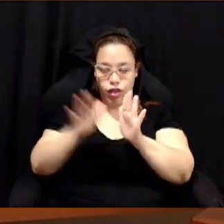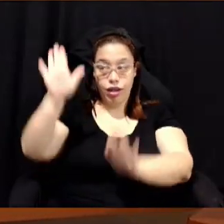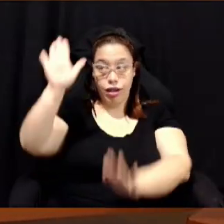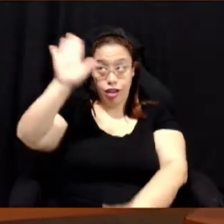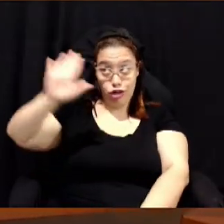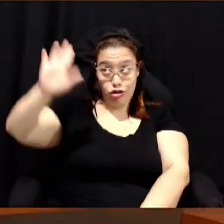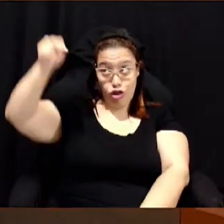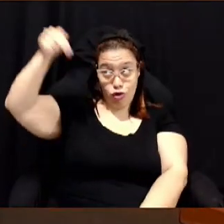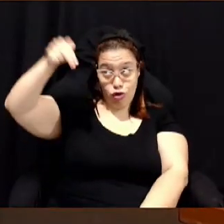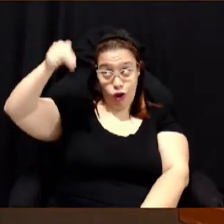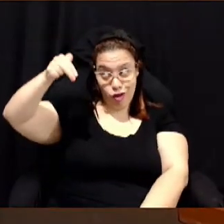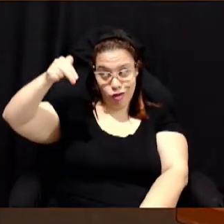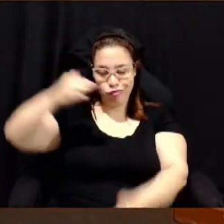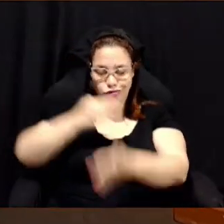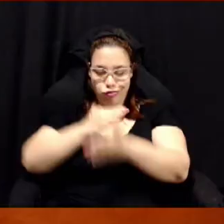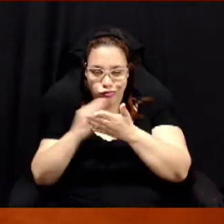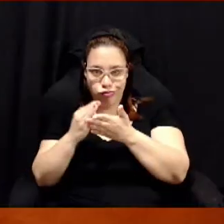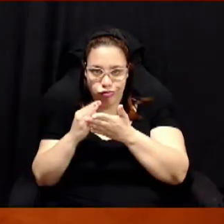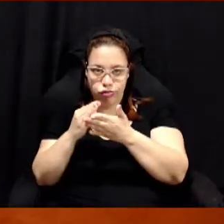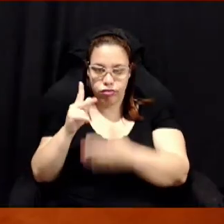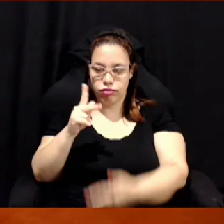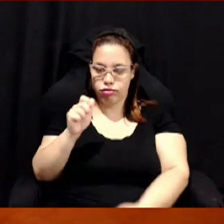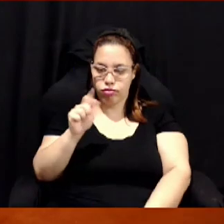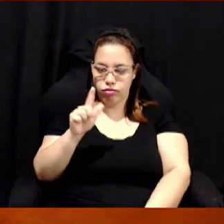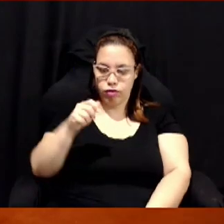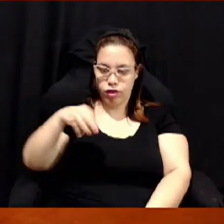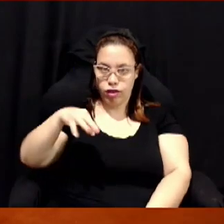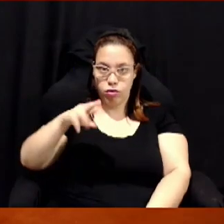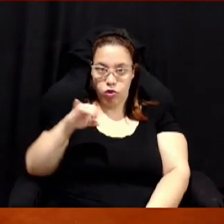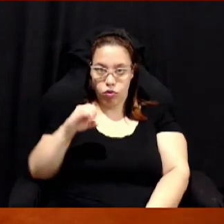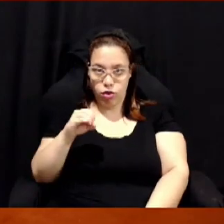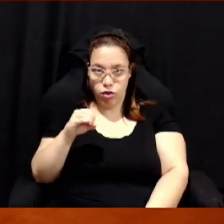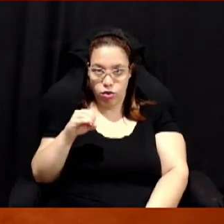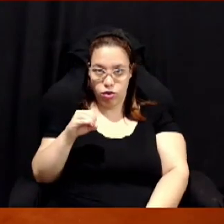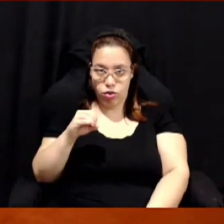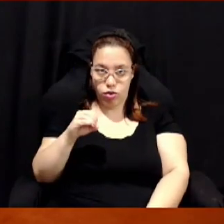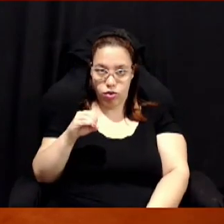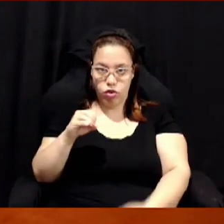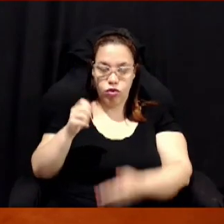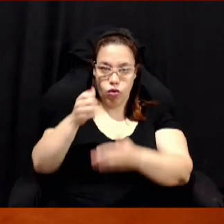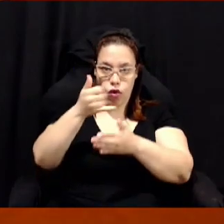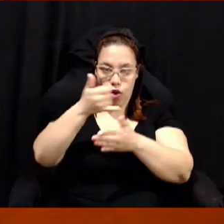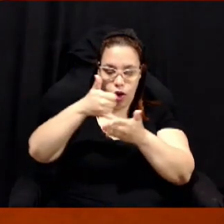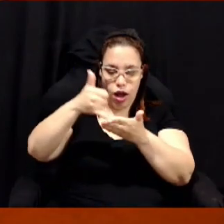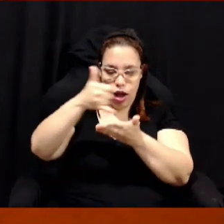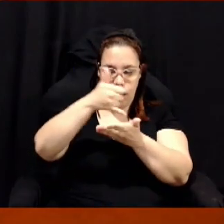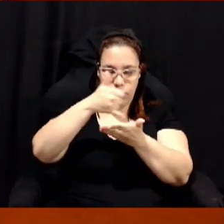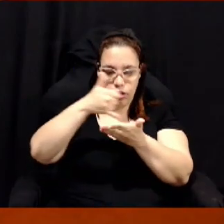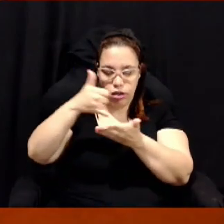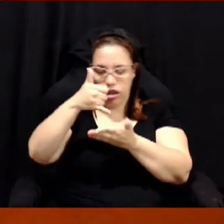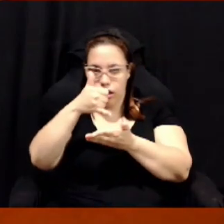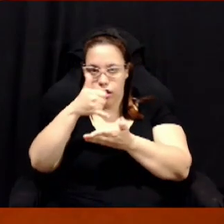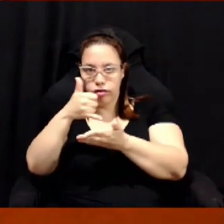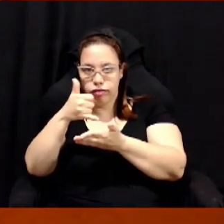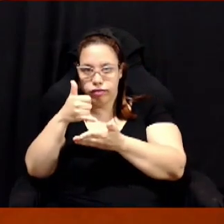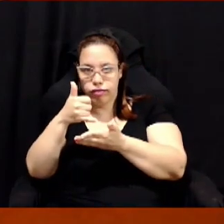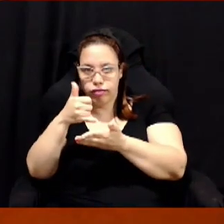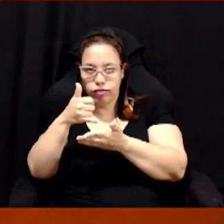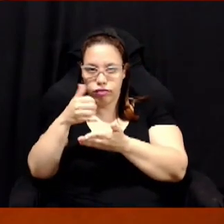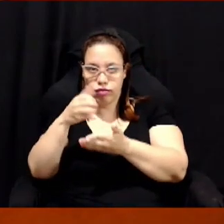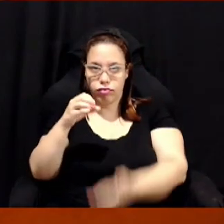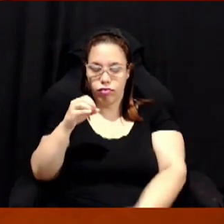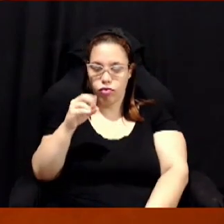Primeiro a gente começa com um palmito assado de pupunha, servido com azeite, com temperos da casa. Uma couve-flor, que